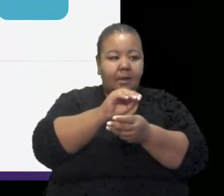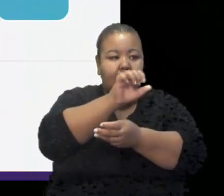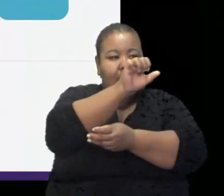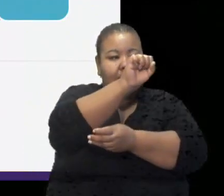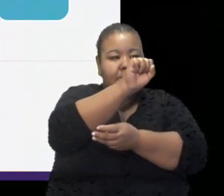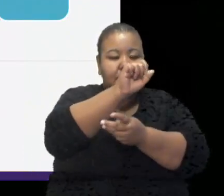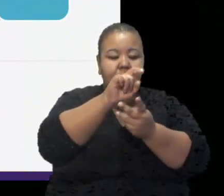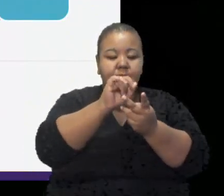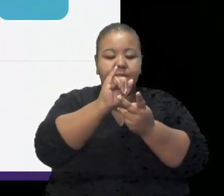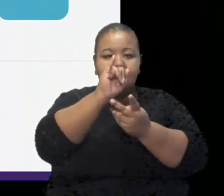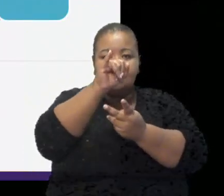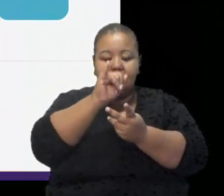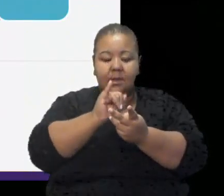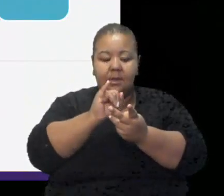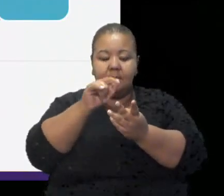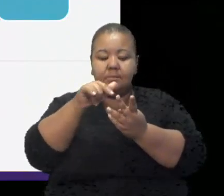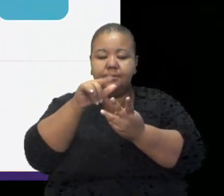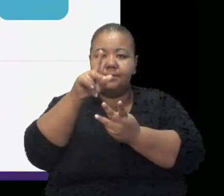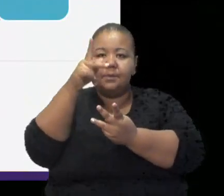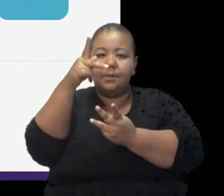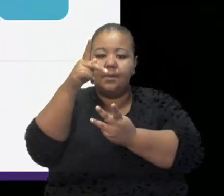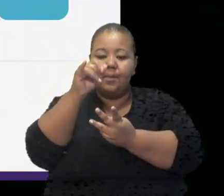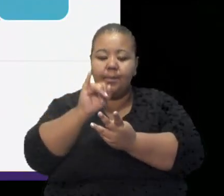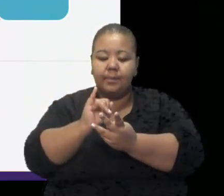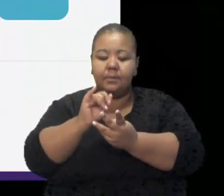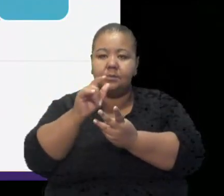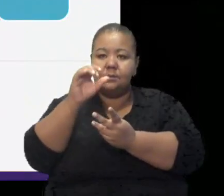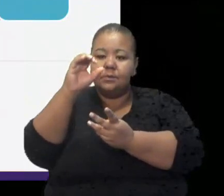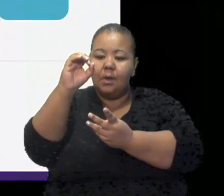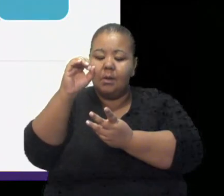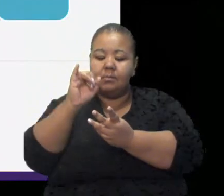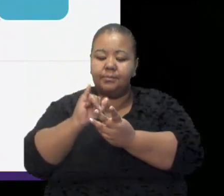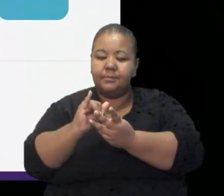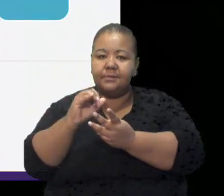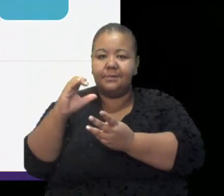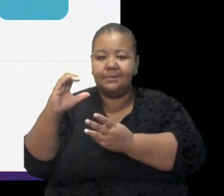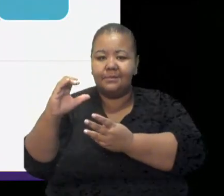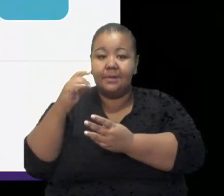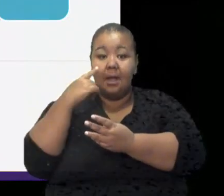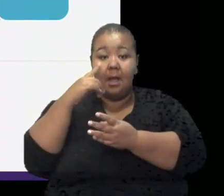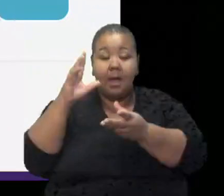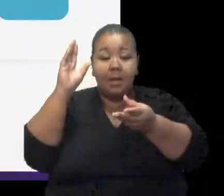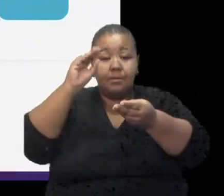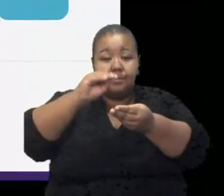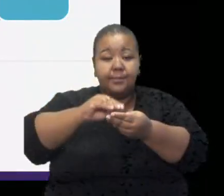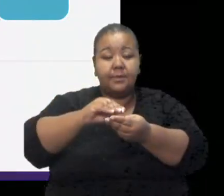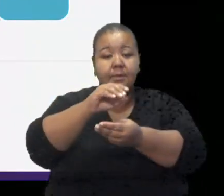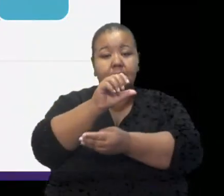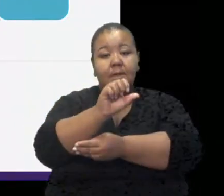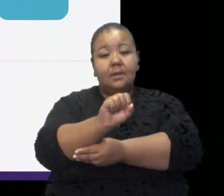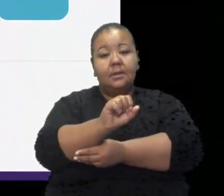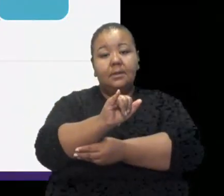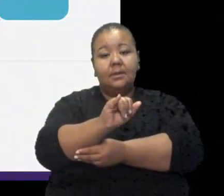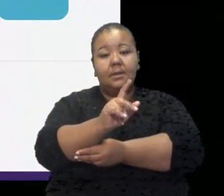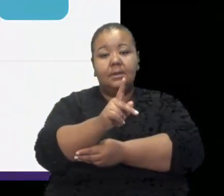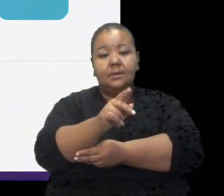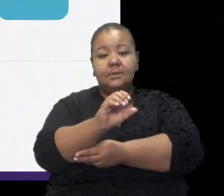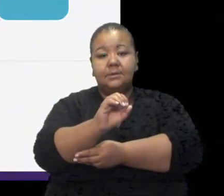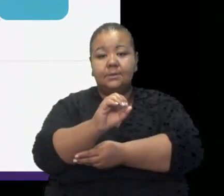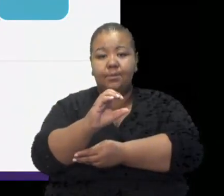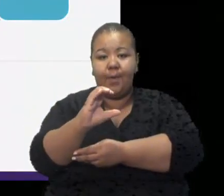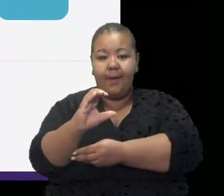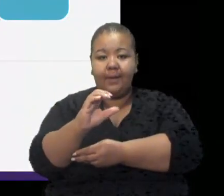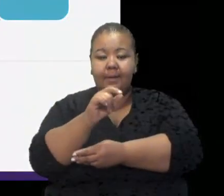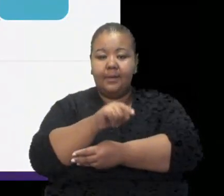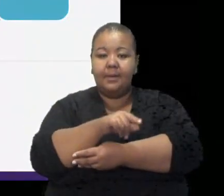Inputs, Process, Outputs e Customers. Então a gente tem a ferramenta CIPOC e cada uma